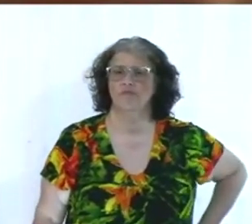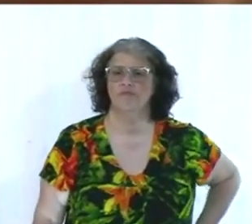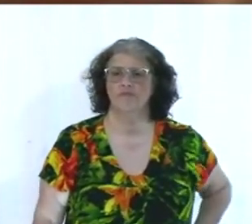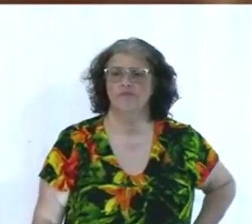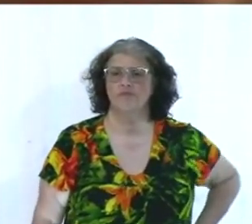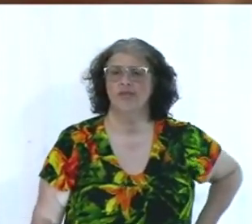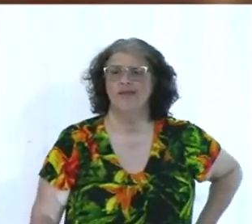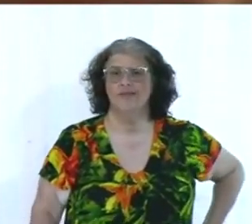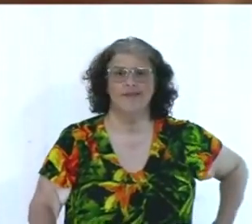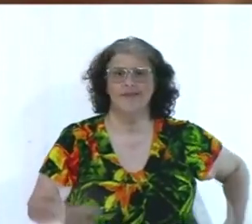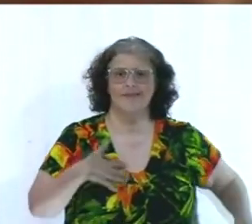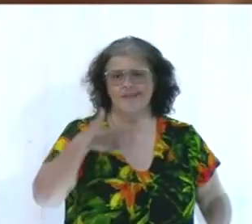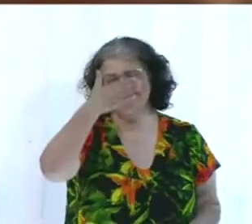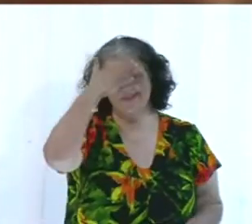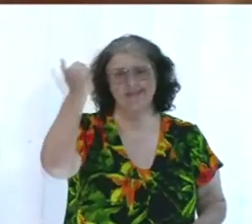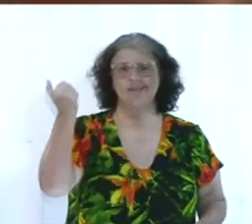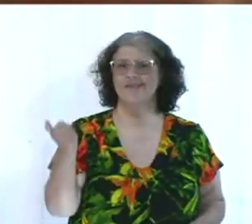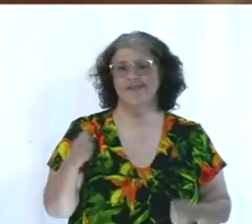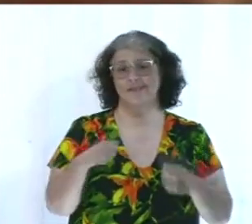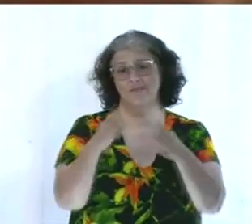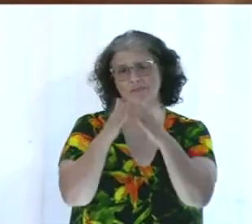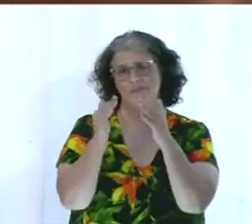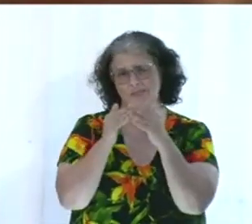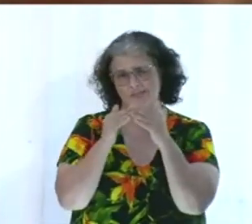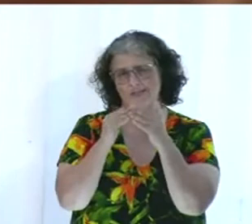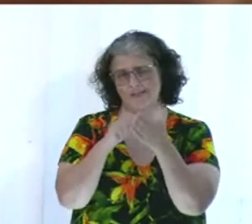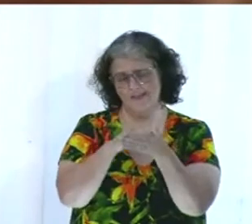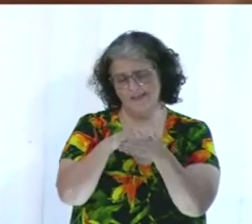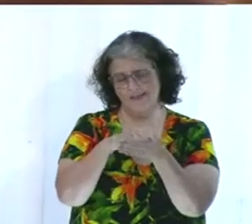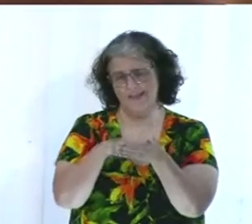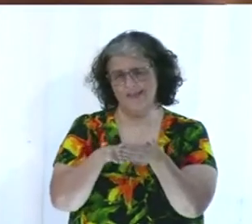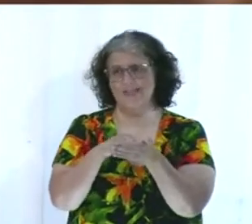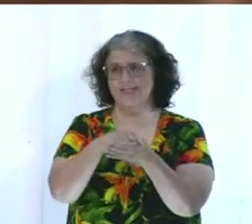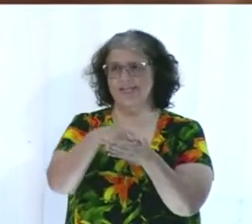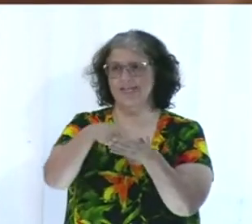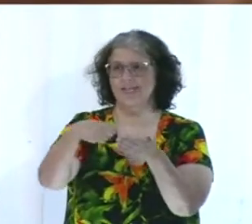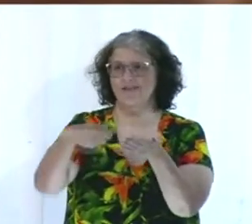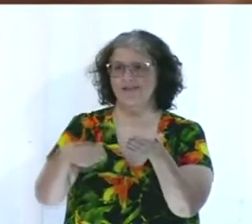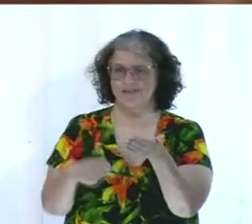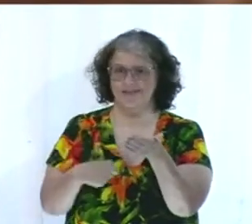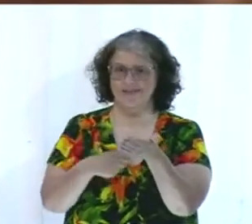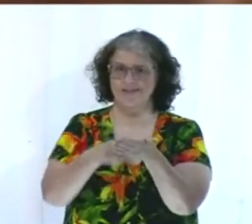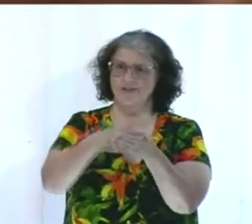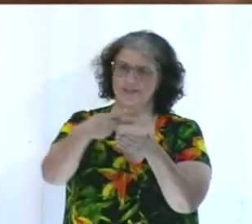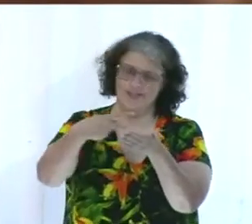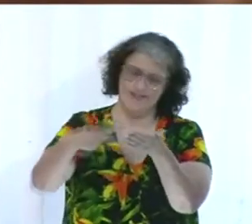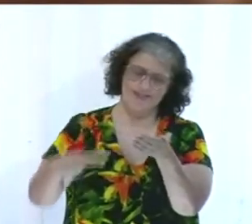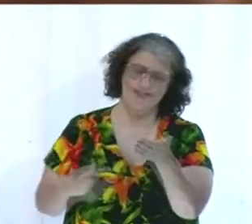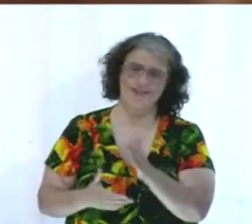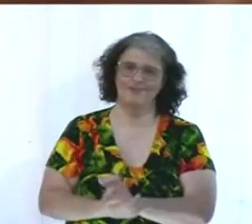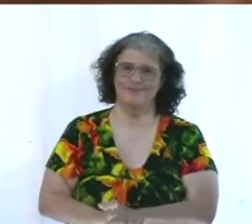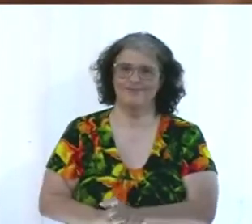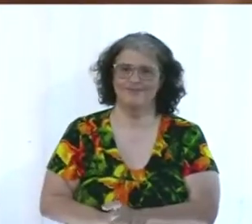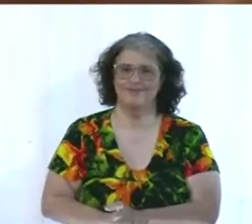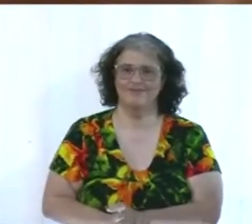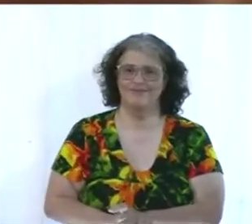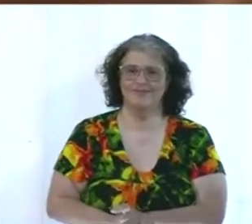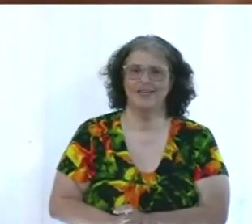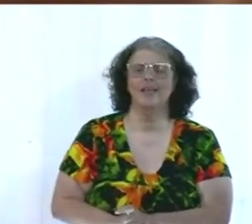crianças? Eu queria muito que você desenhasse hoje o apóstolo Paulo pregando a palavra de Deus, com a Bíblia na